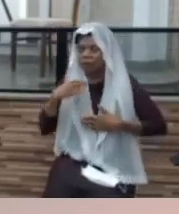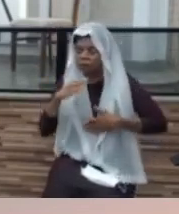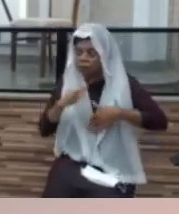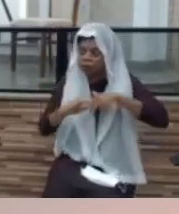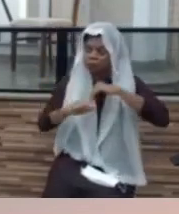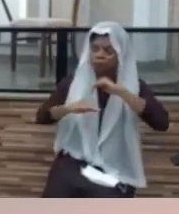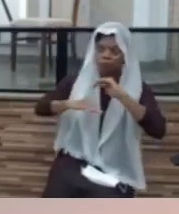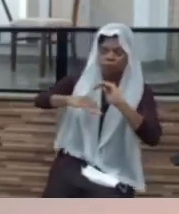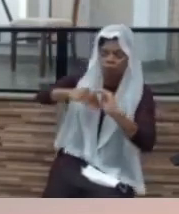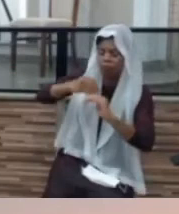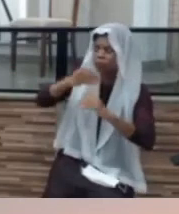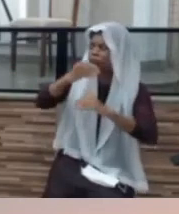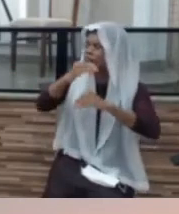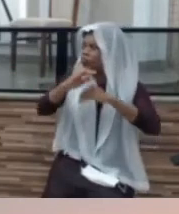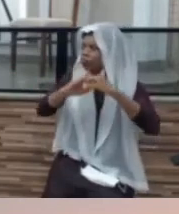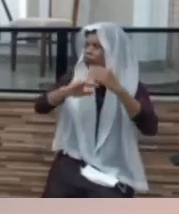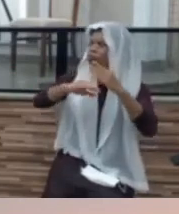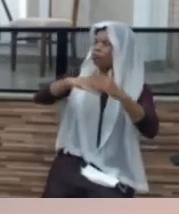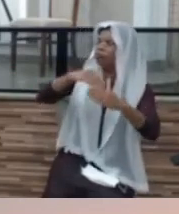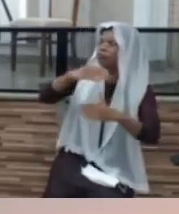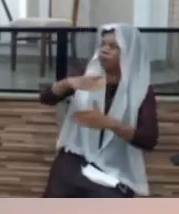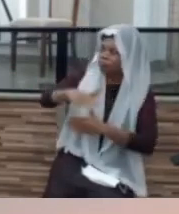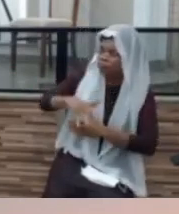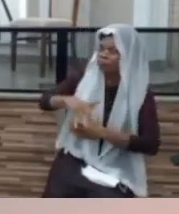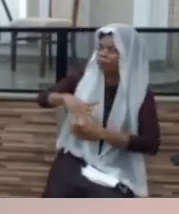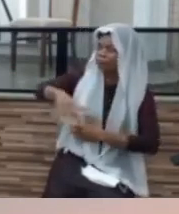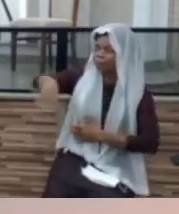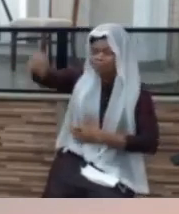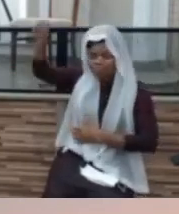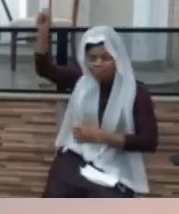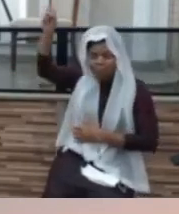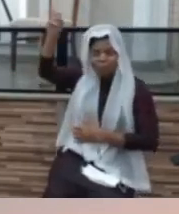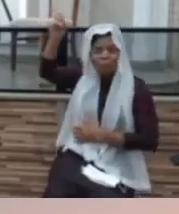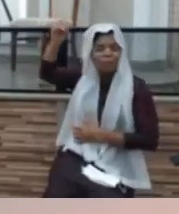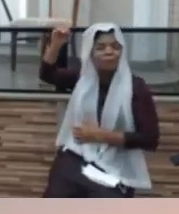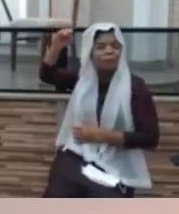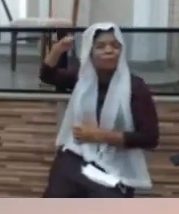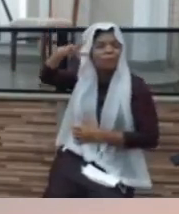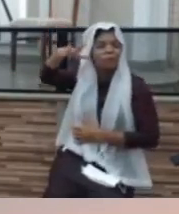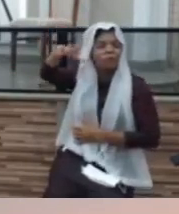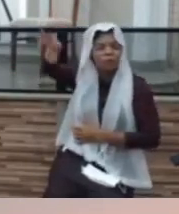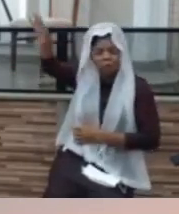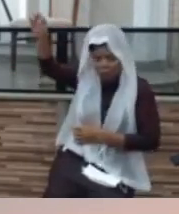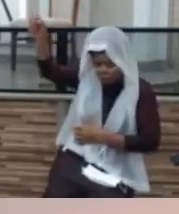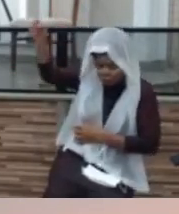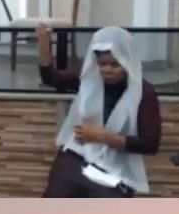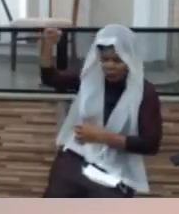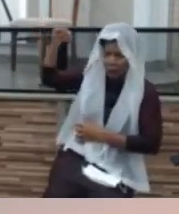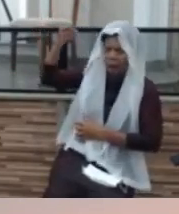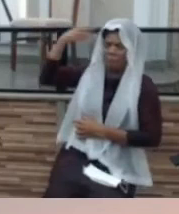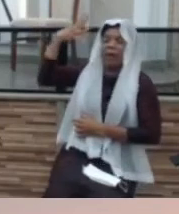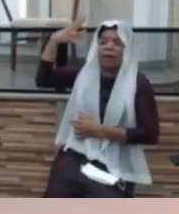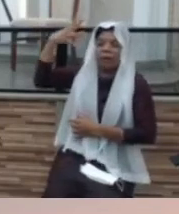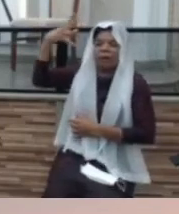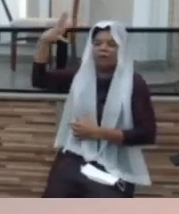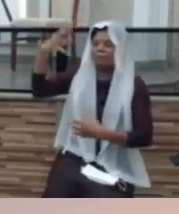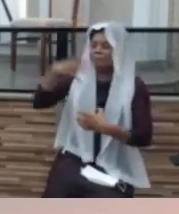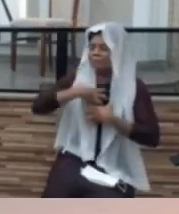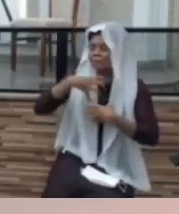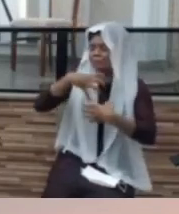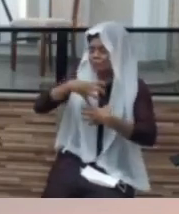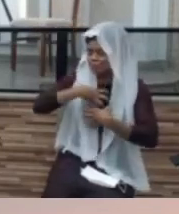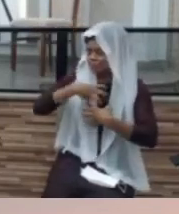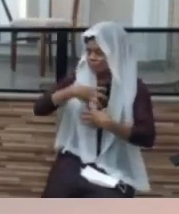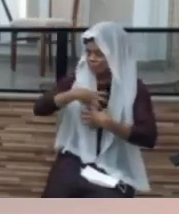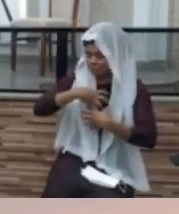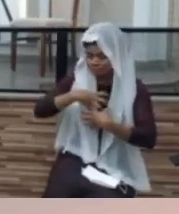te revelando mais e mais da graça do Senhor. Deus vai te revelando. E o Senhor Jesus vai se revelando a ti. Glória ao nome do